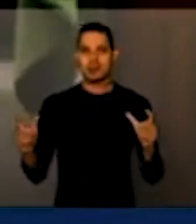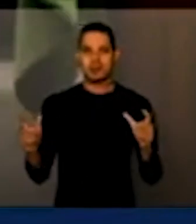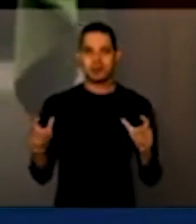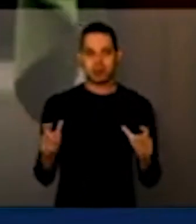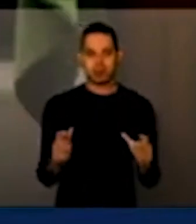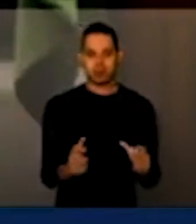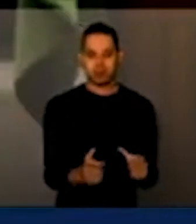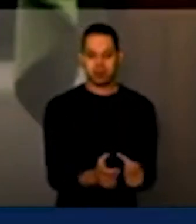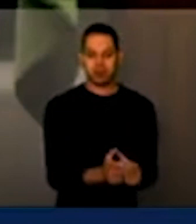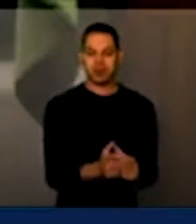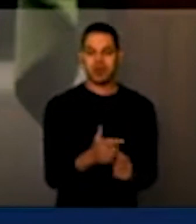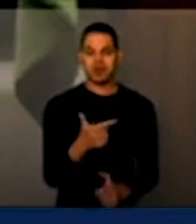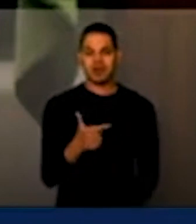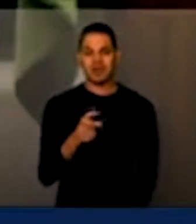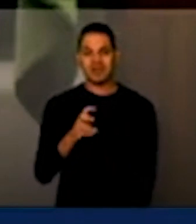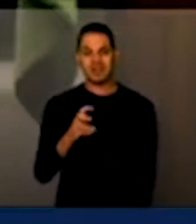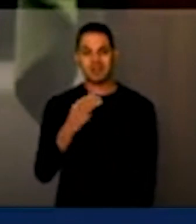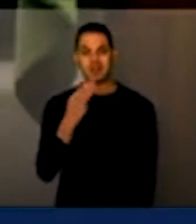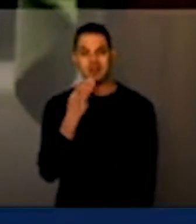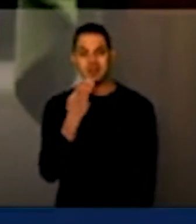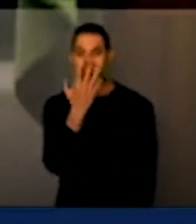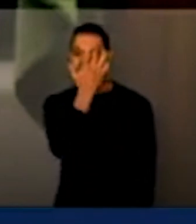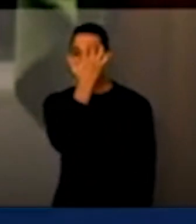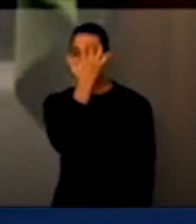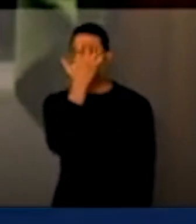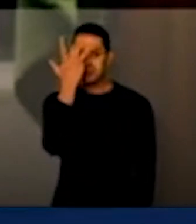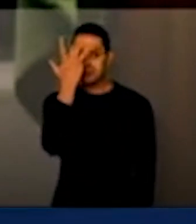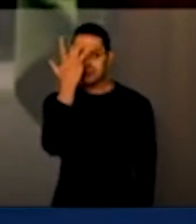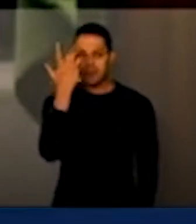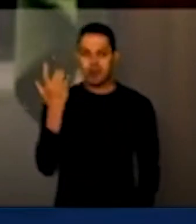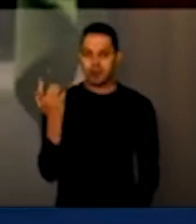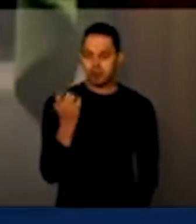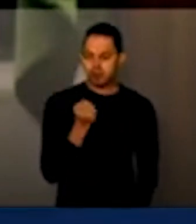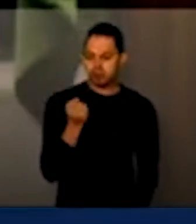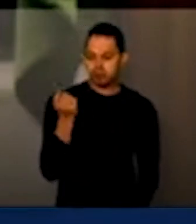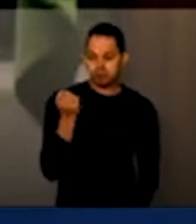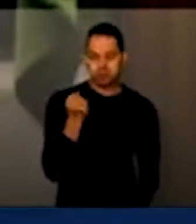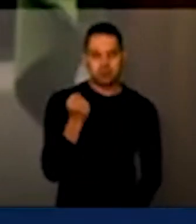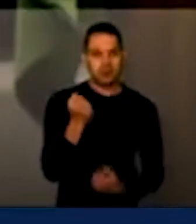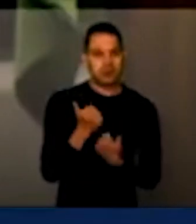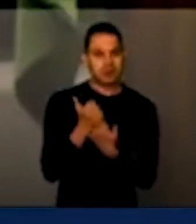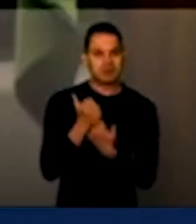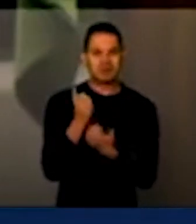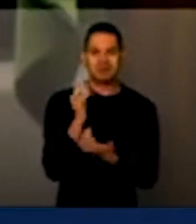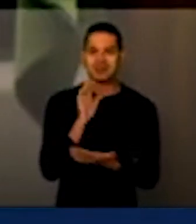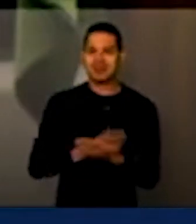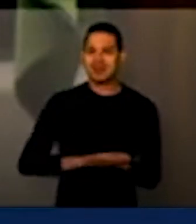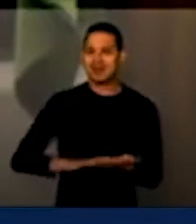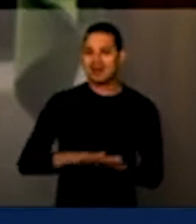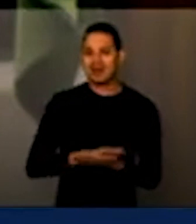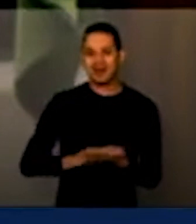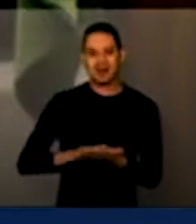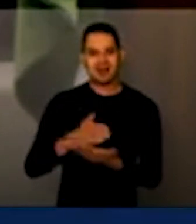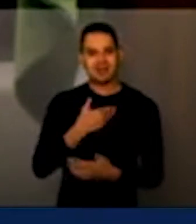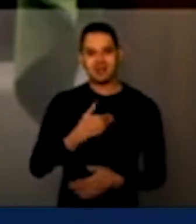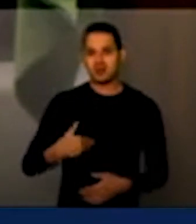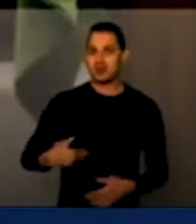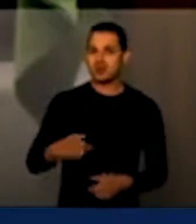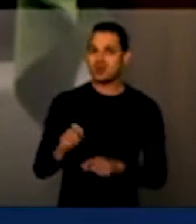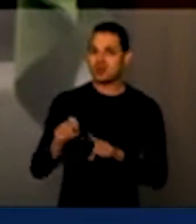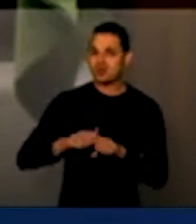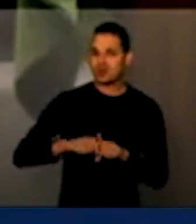reais 25 milhões de pessoas não receberam auxílio nenhum do governo esse meio